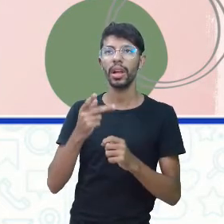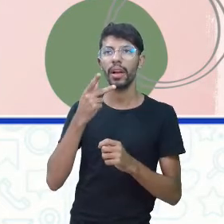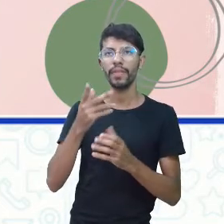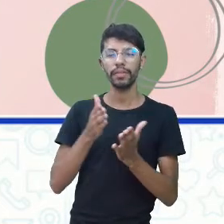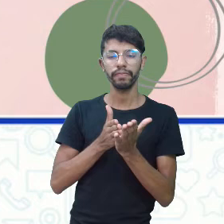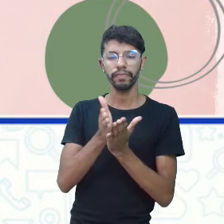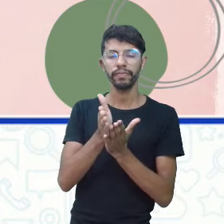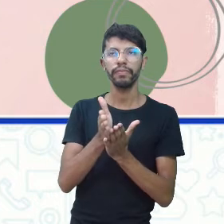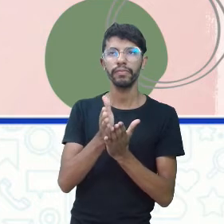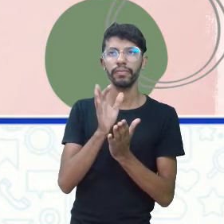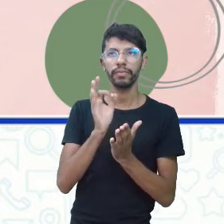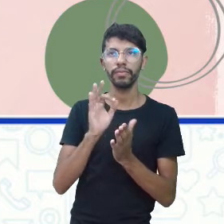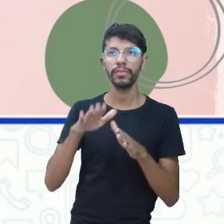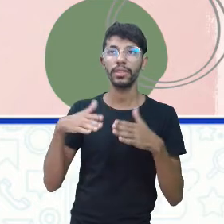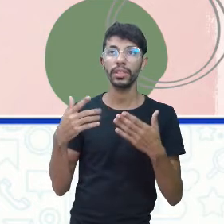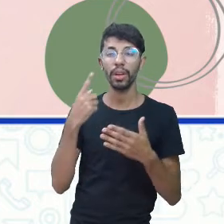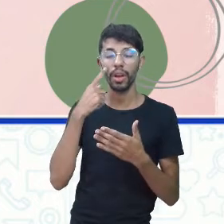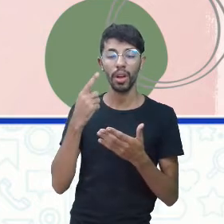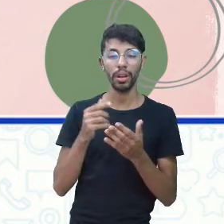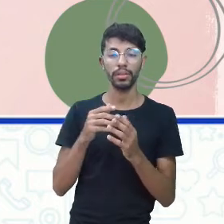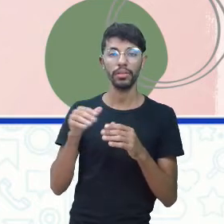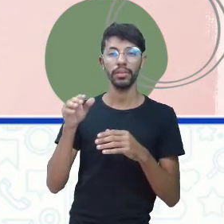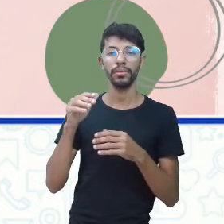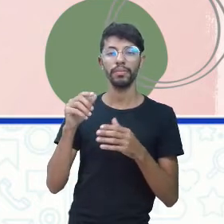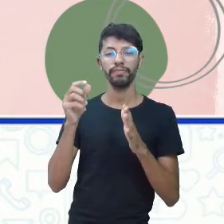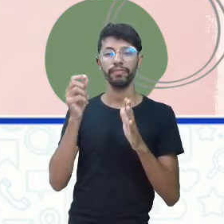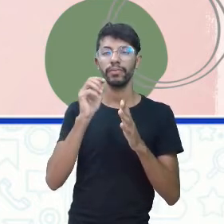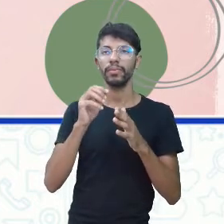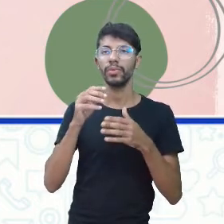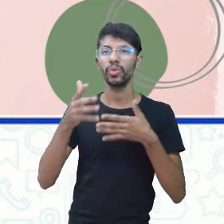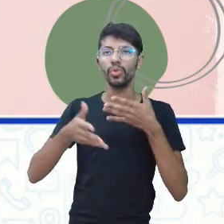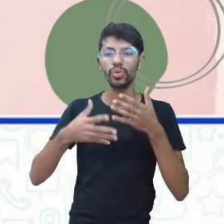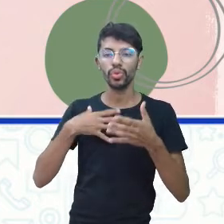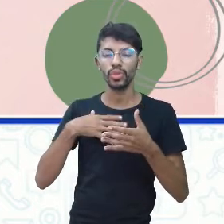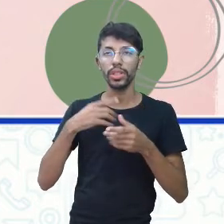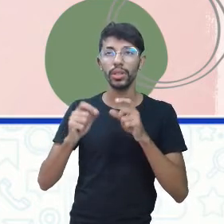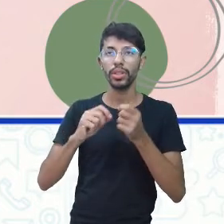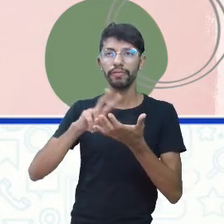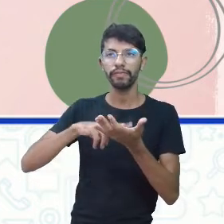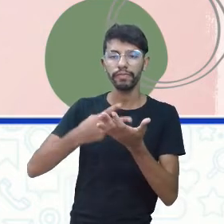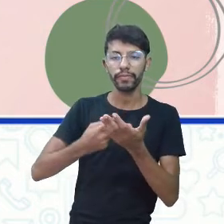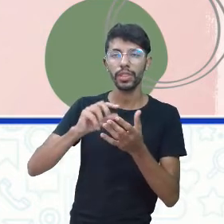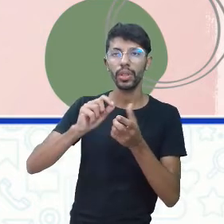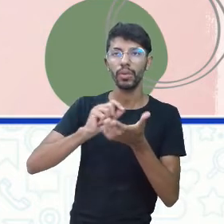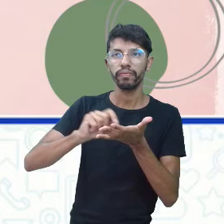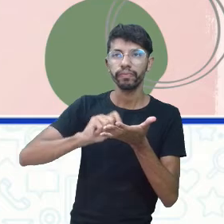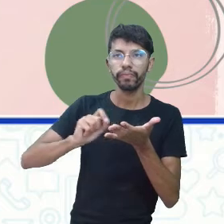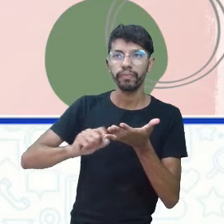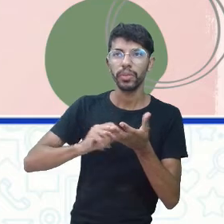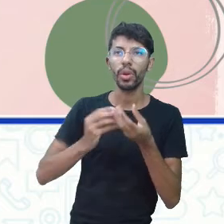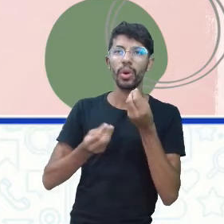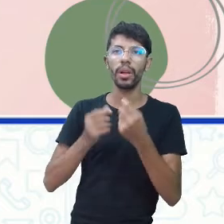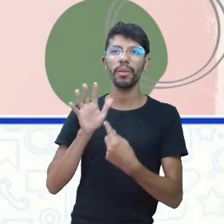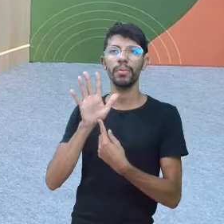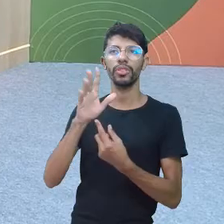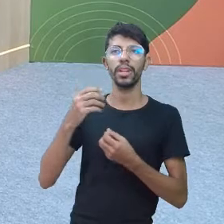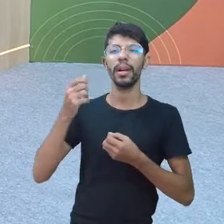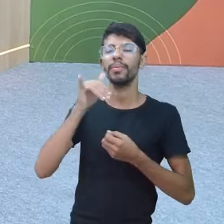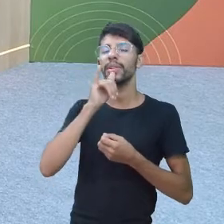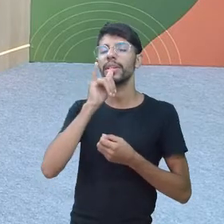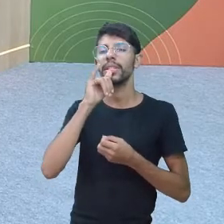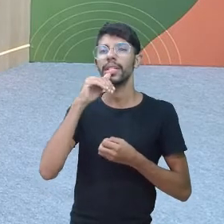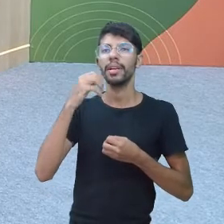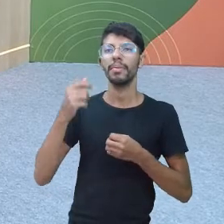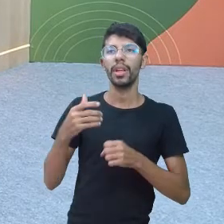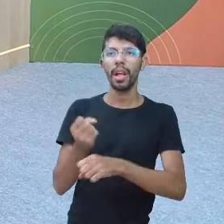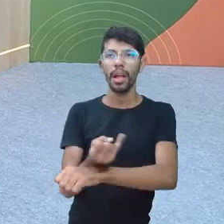As falas são transcritas de forma a apresentar as emoções e expressão de quem responde. Alguns sinais de pontuação, como por exemplo exclamações,